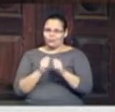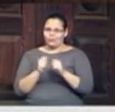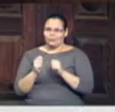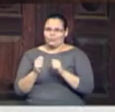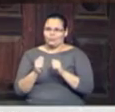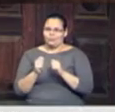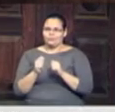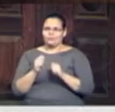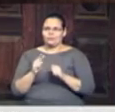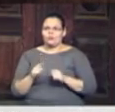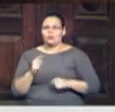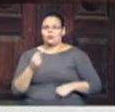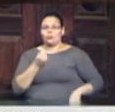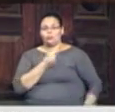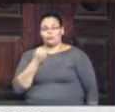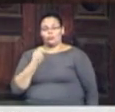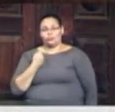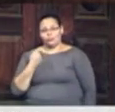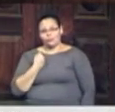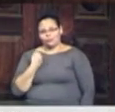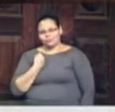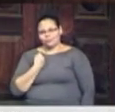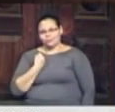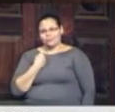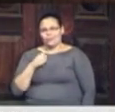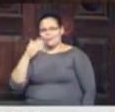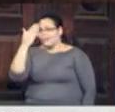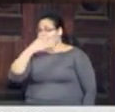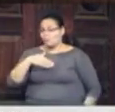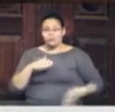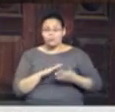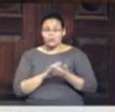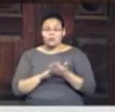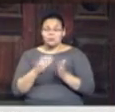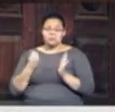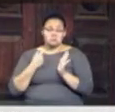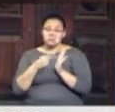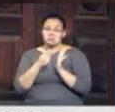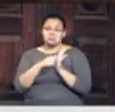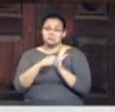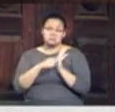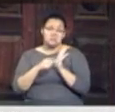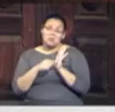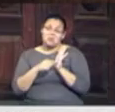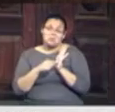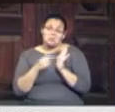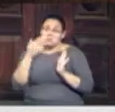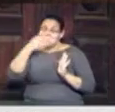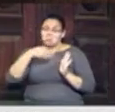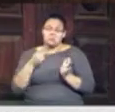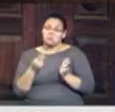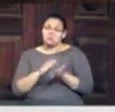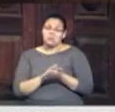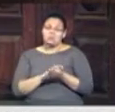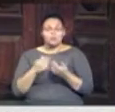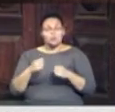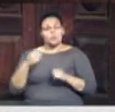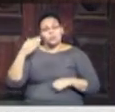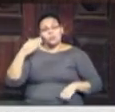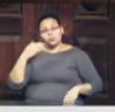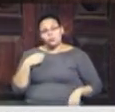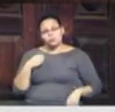não. Um número solto não prova nada, porque você tem que demonstrar como